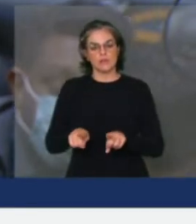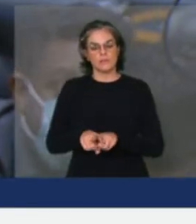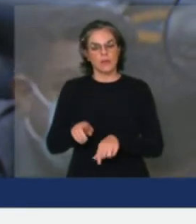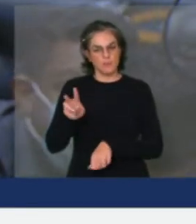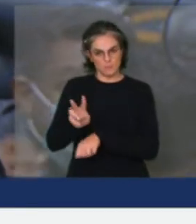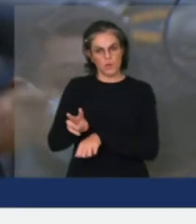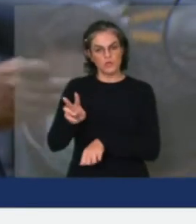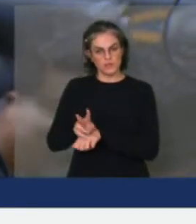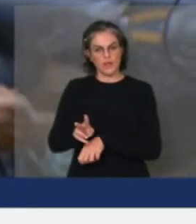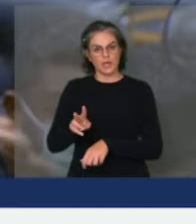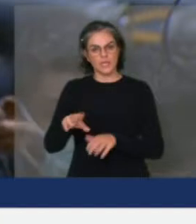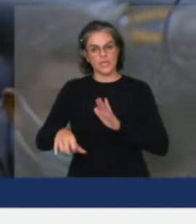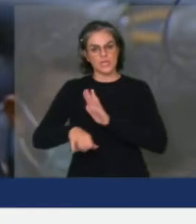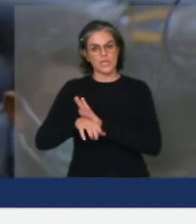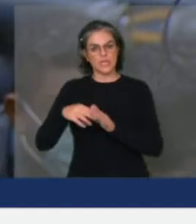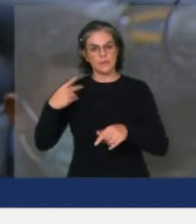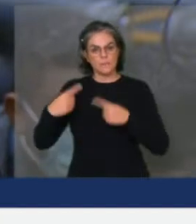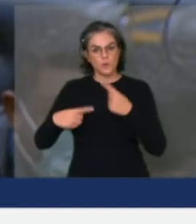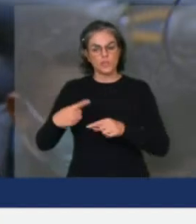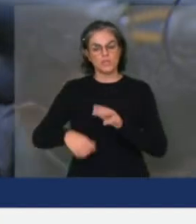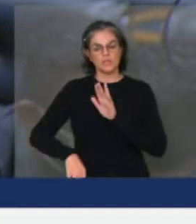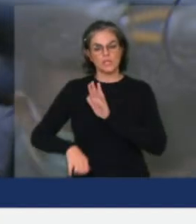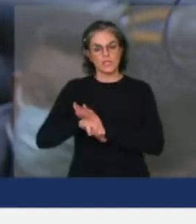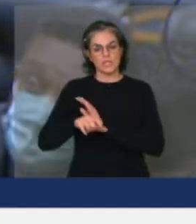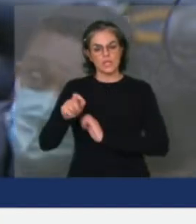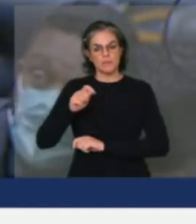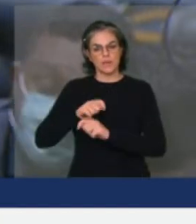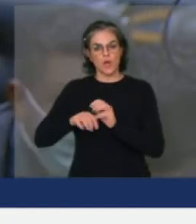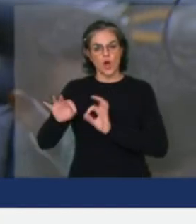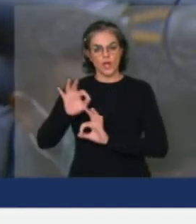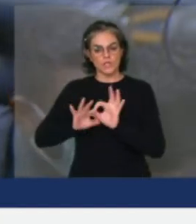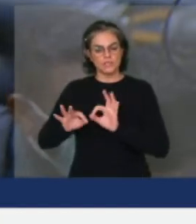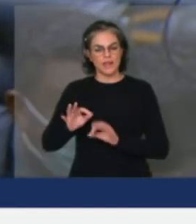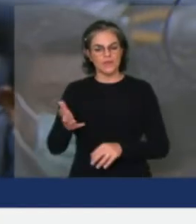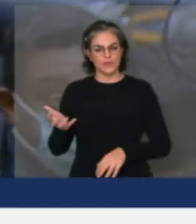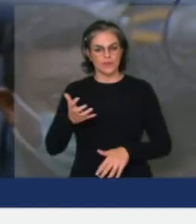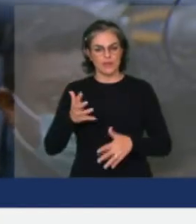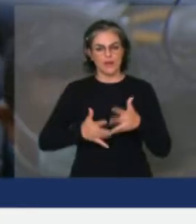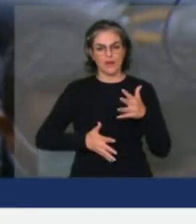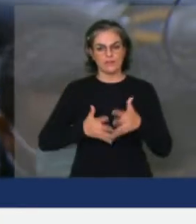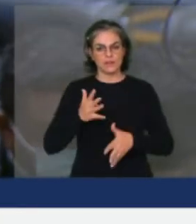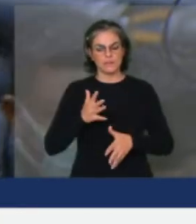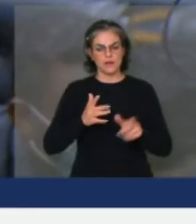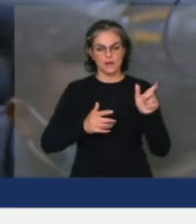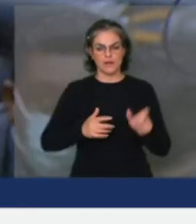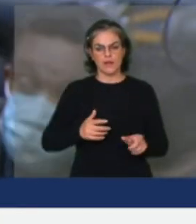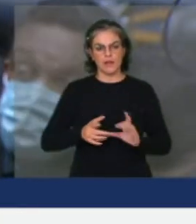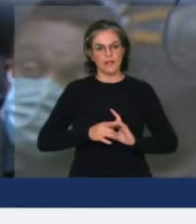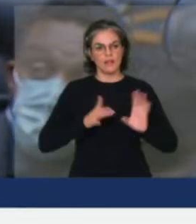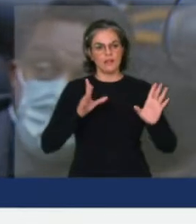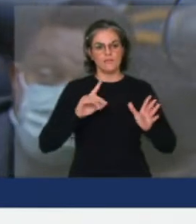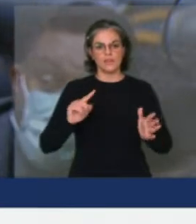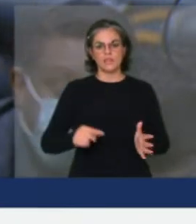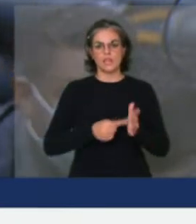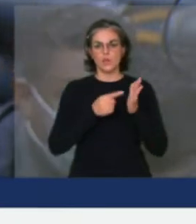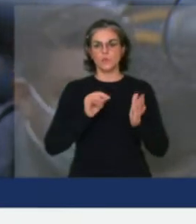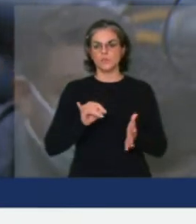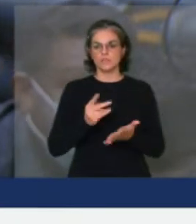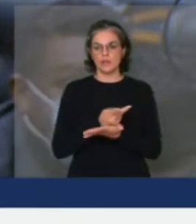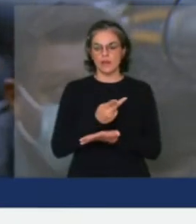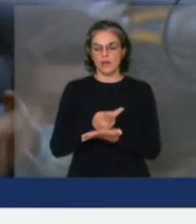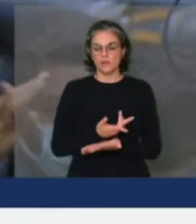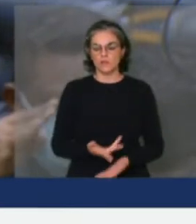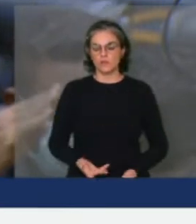crime político, o crime organizado, que quer, inclusive, impedir a liberdade de denúncia contra o mal feito do nosso estado. A